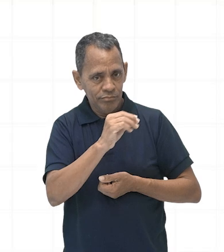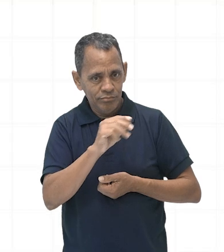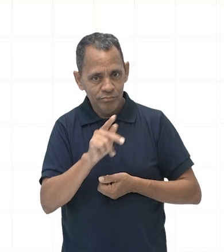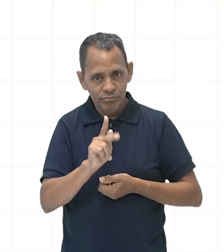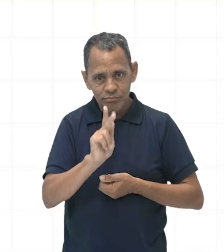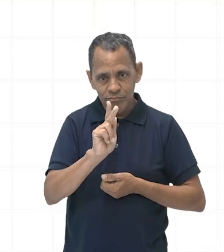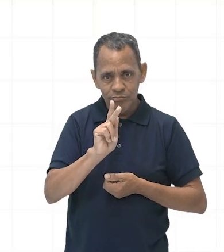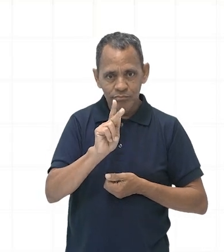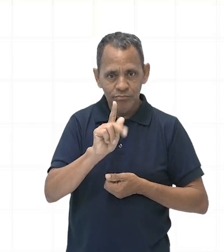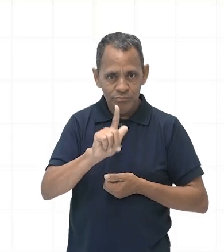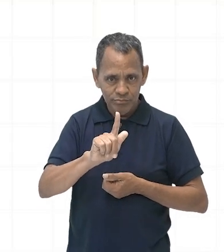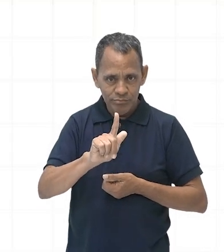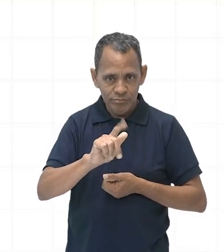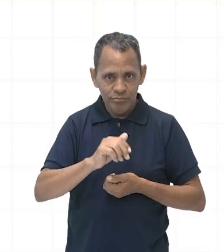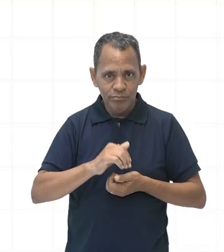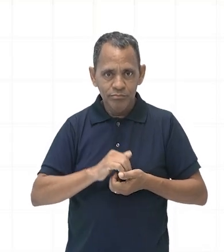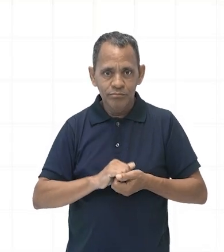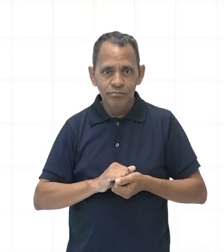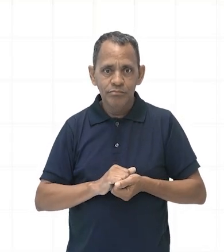E